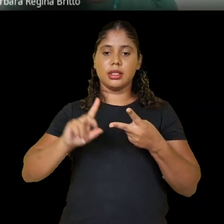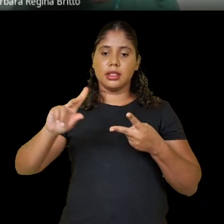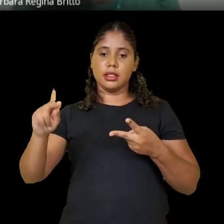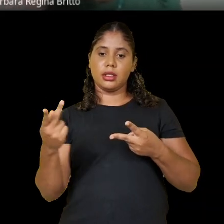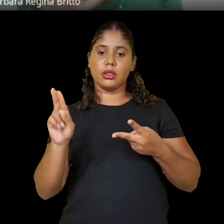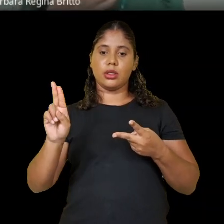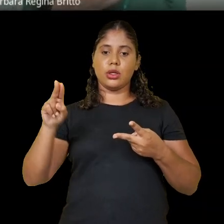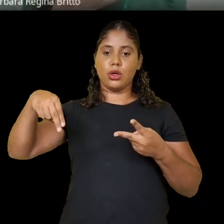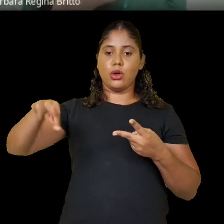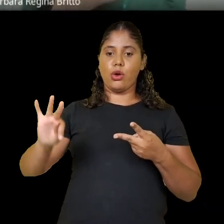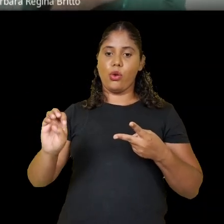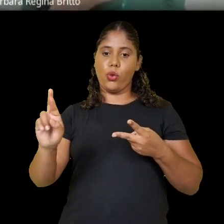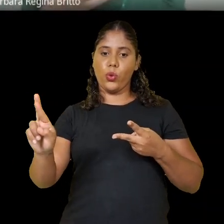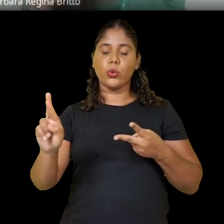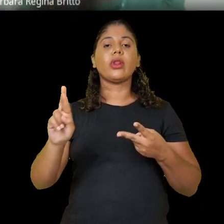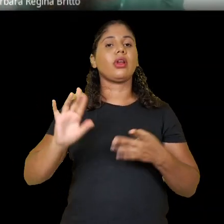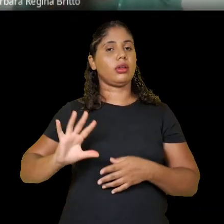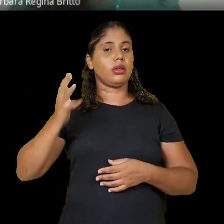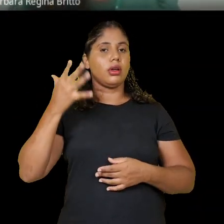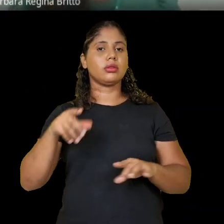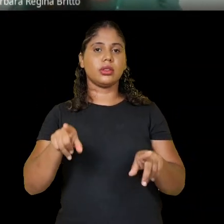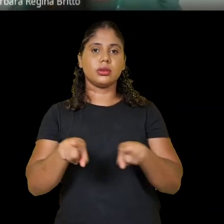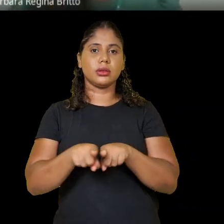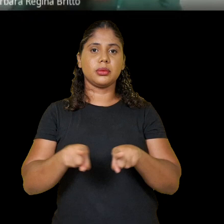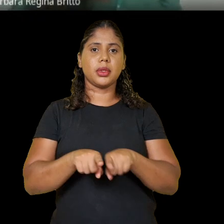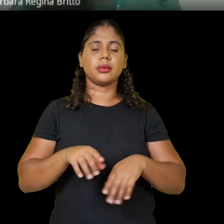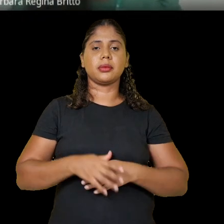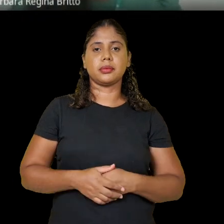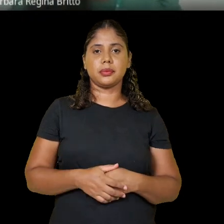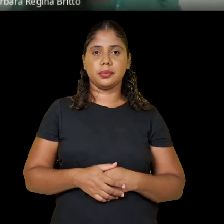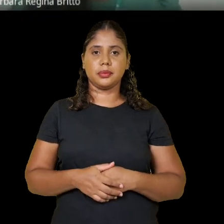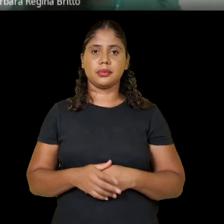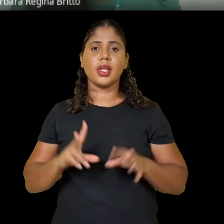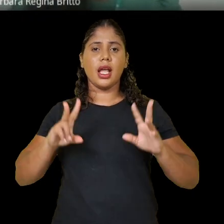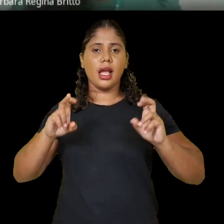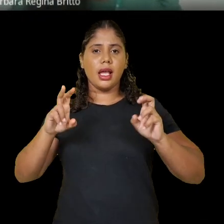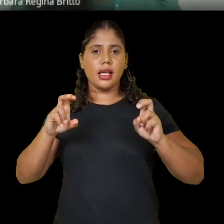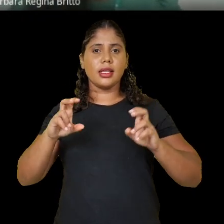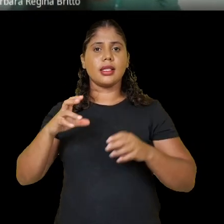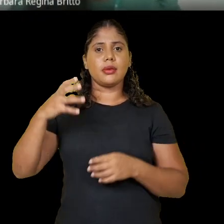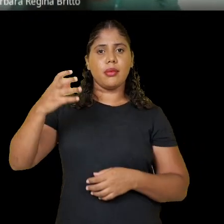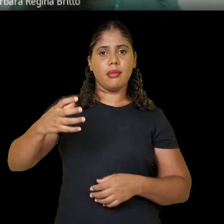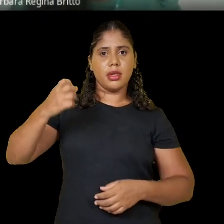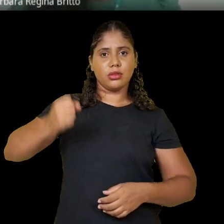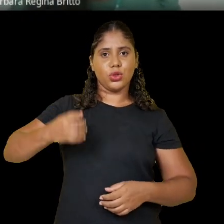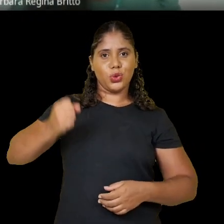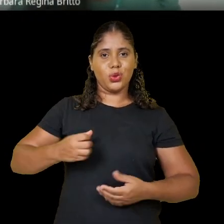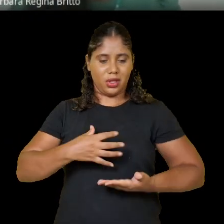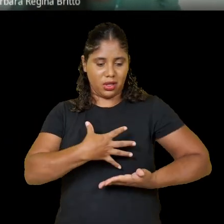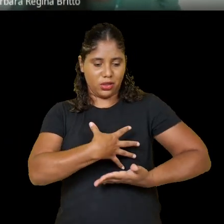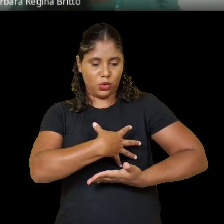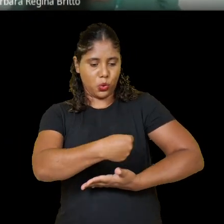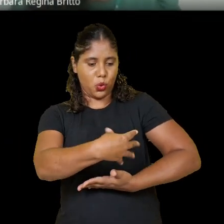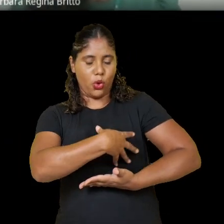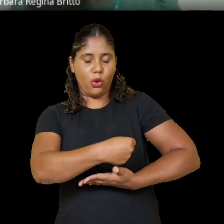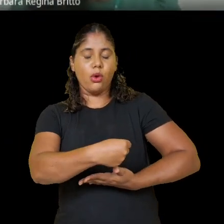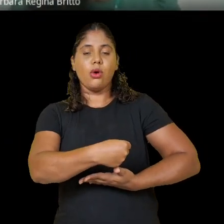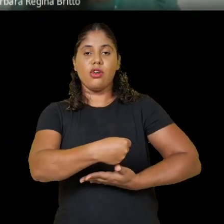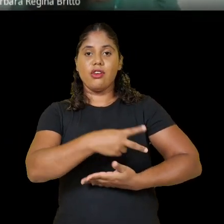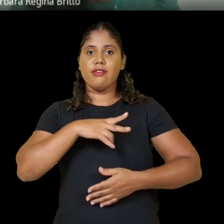também. Aí sobre o leite materno, né, a gente vai ver que